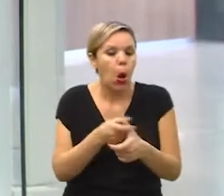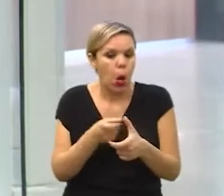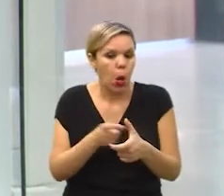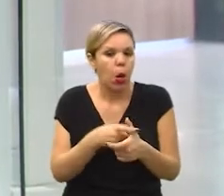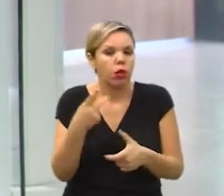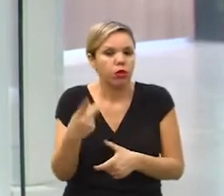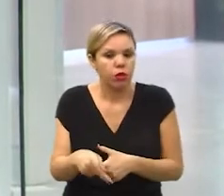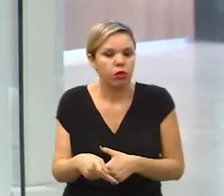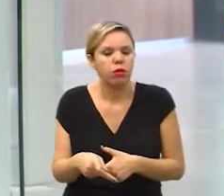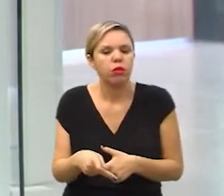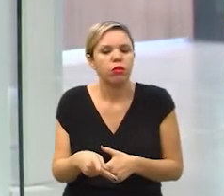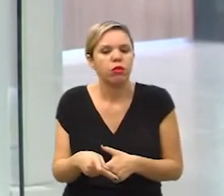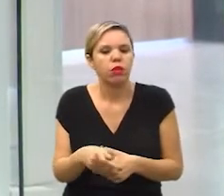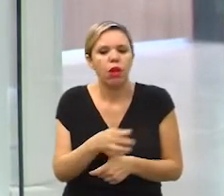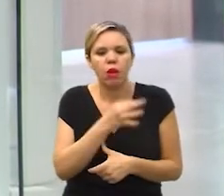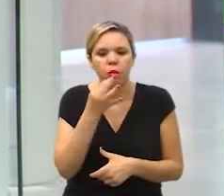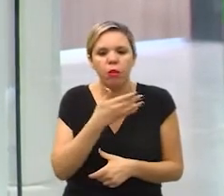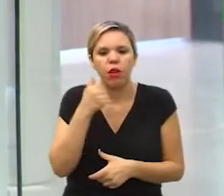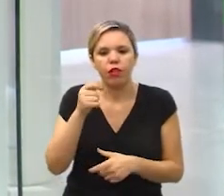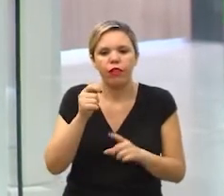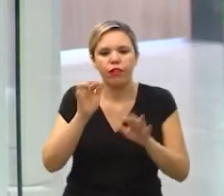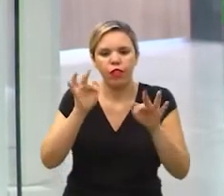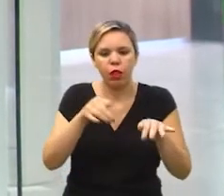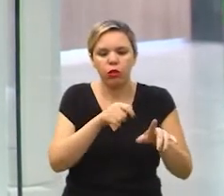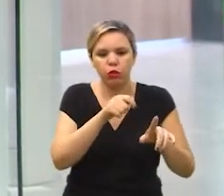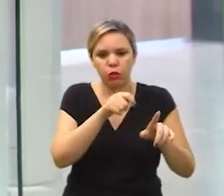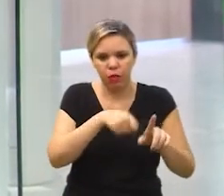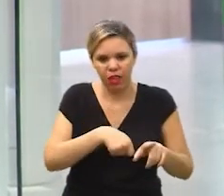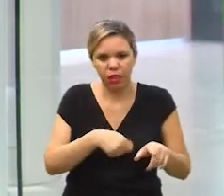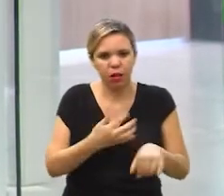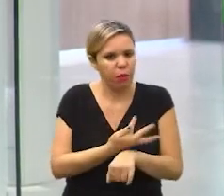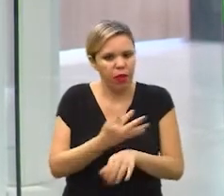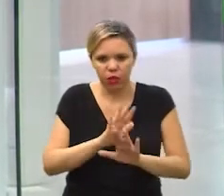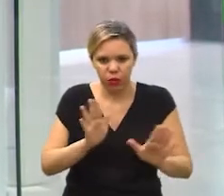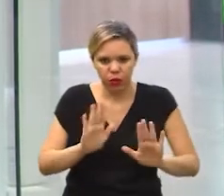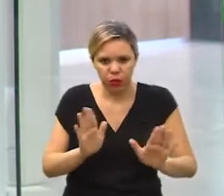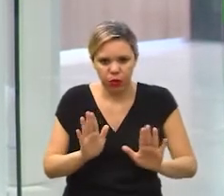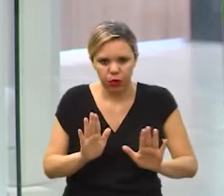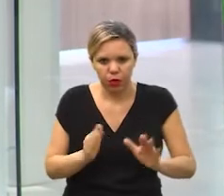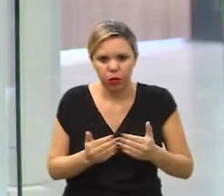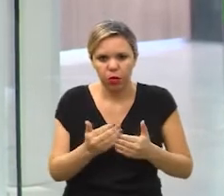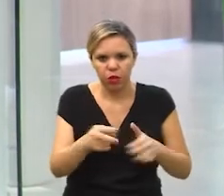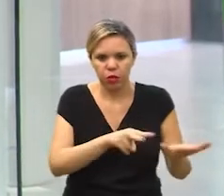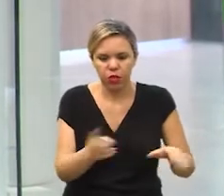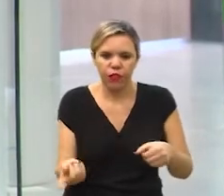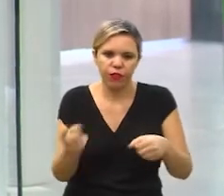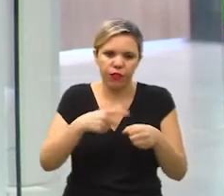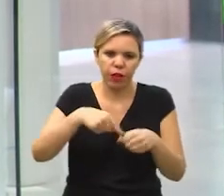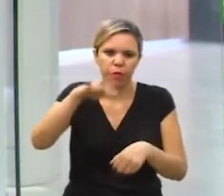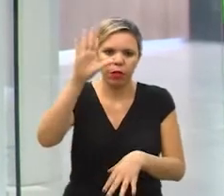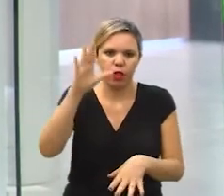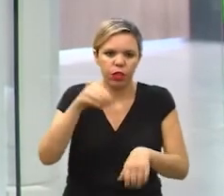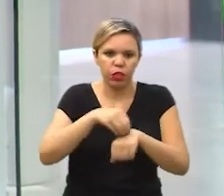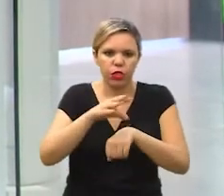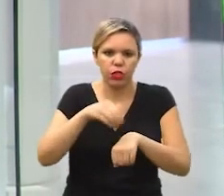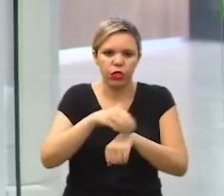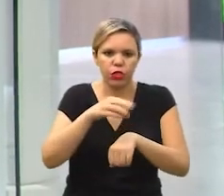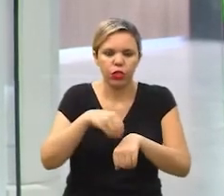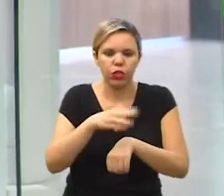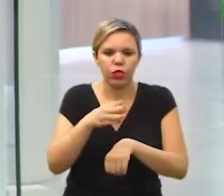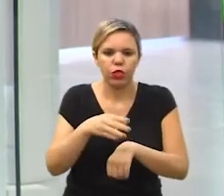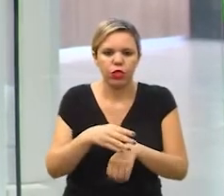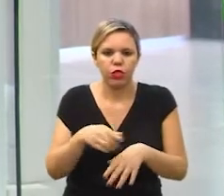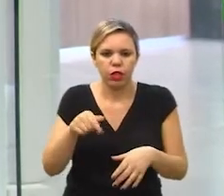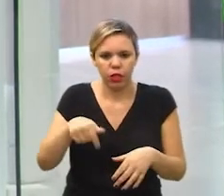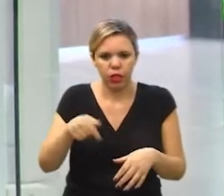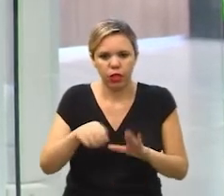contas para se sair bem no fim do mês, sem passar nenhum aperto, né? E na próxima semana eu volto com mais dicas e informações para